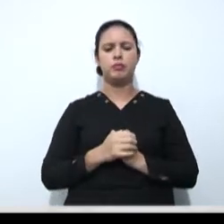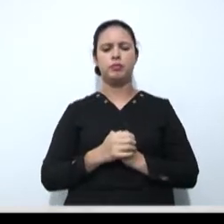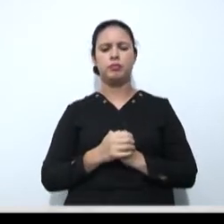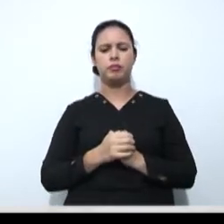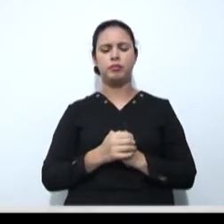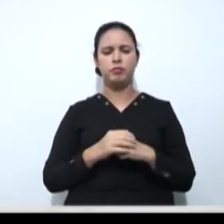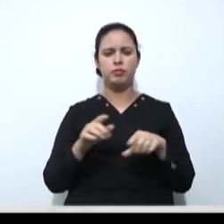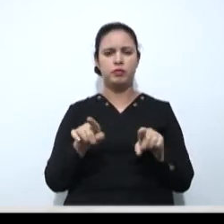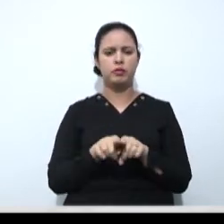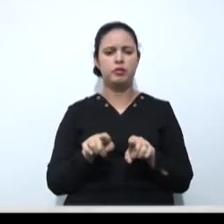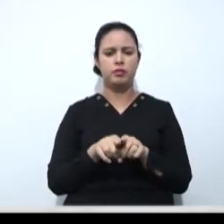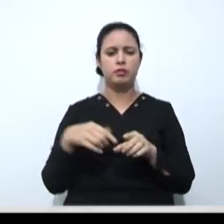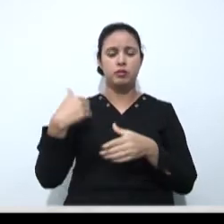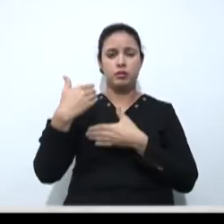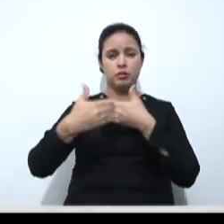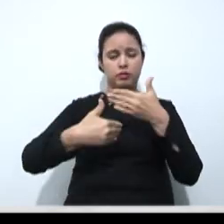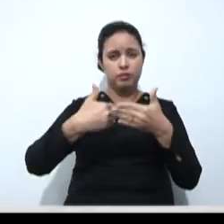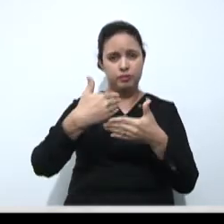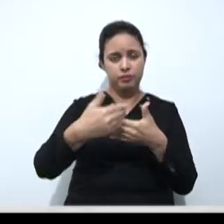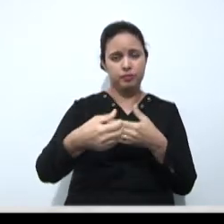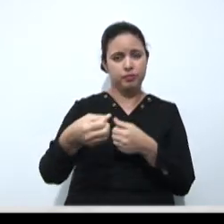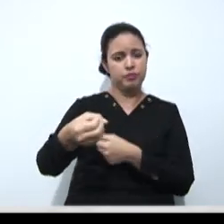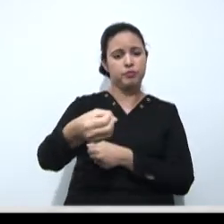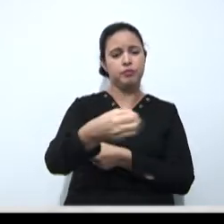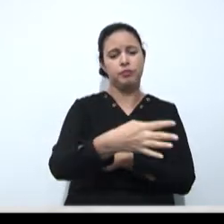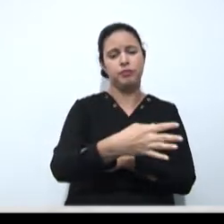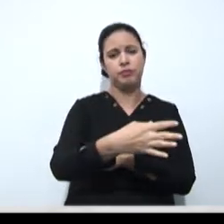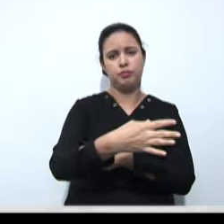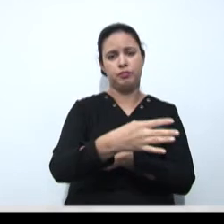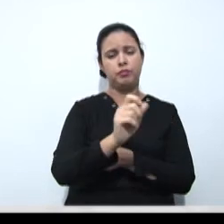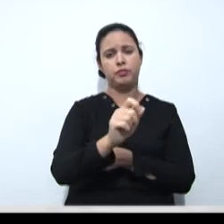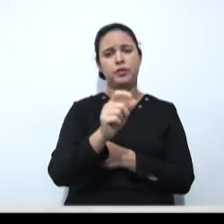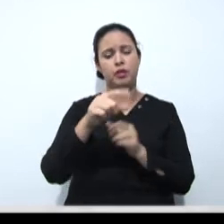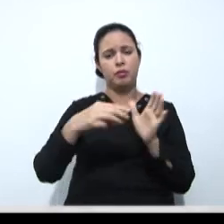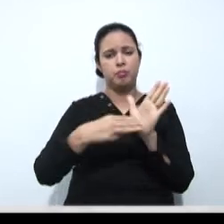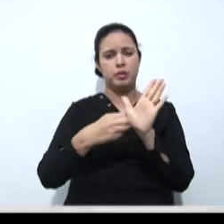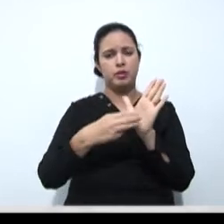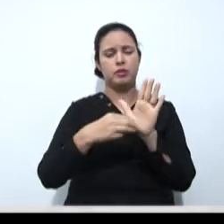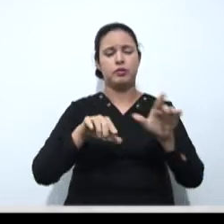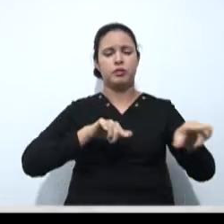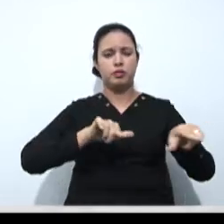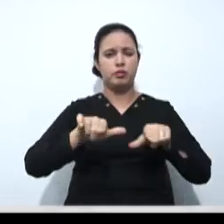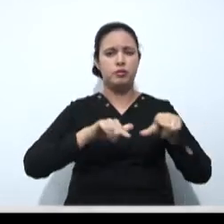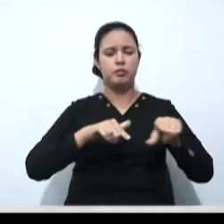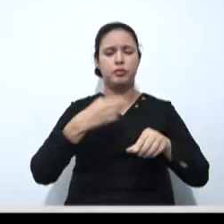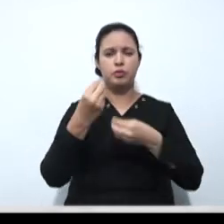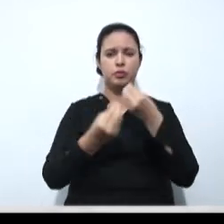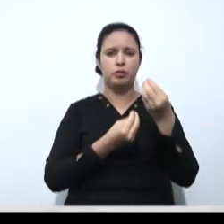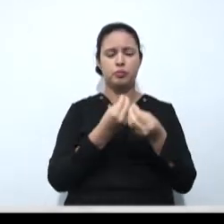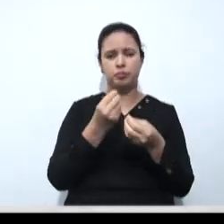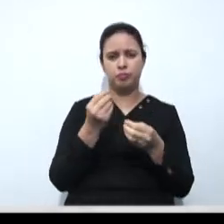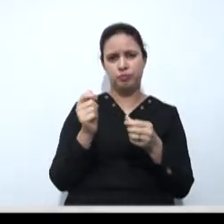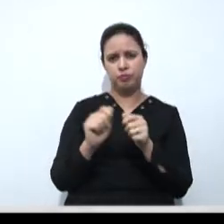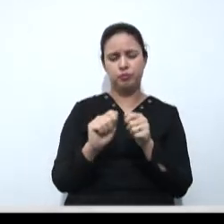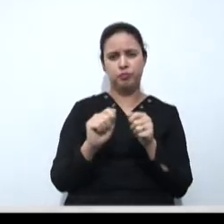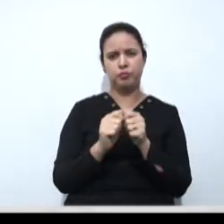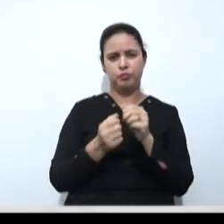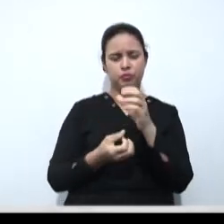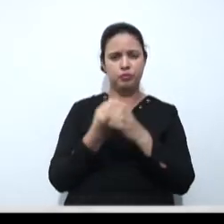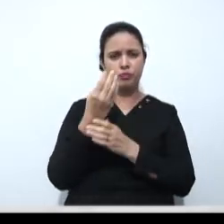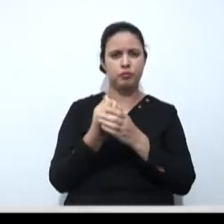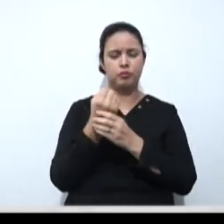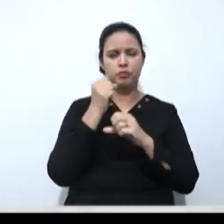processos, a gente foca na mudança significativa do método de trabalho, da forma de produção e da distribuição. E já